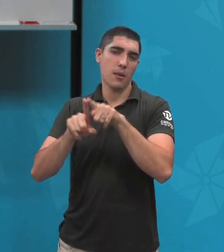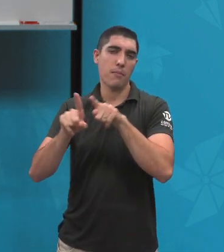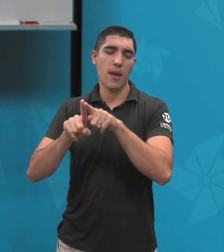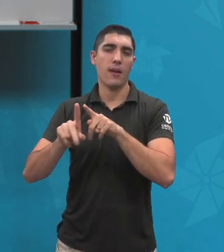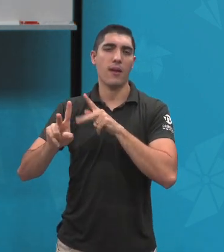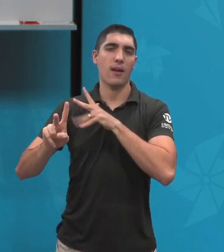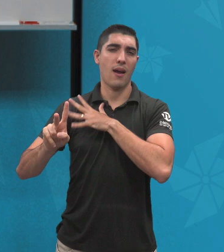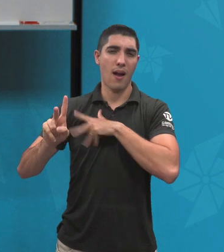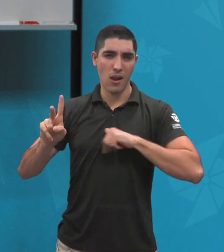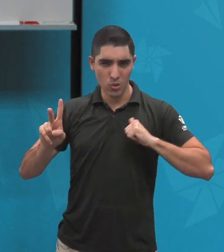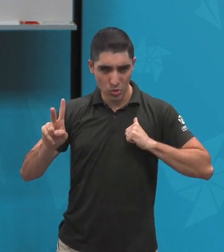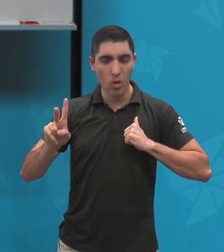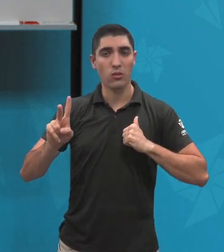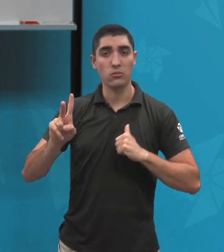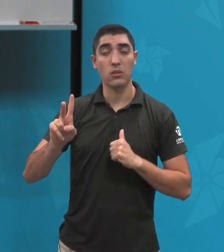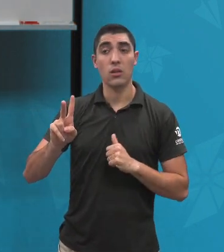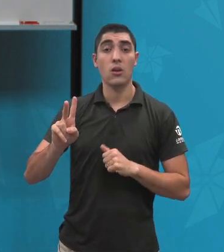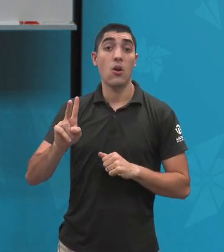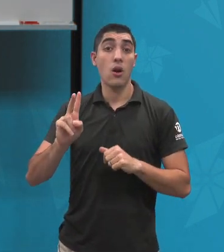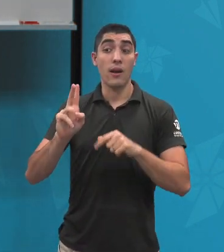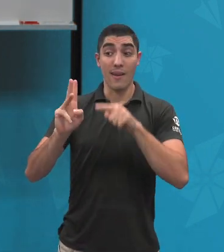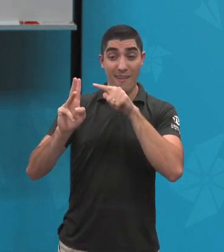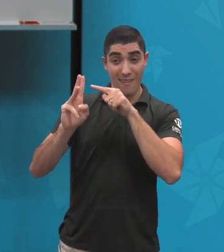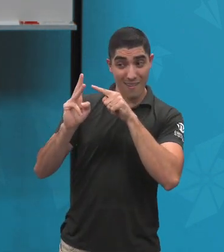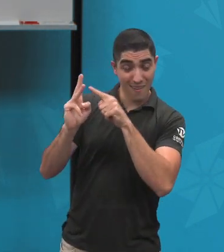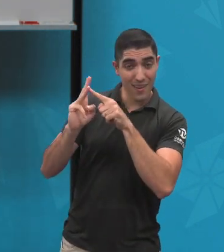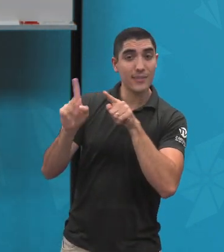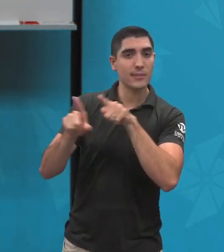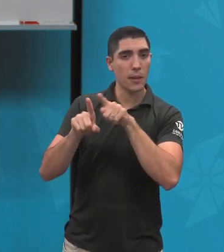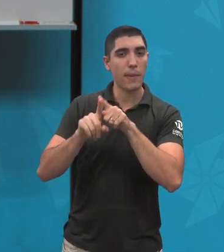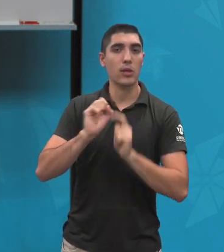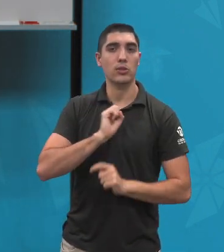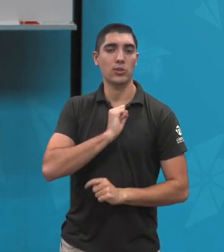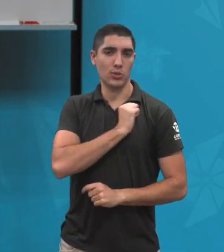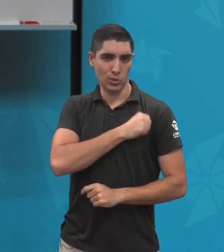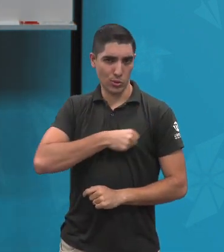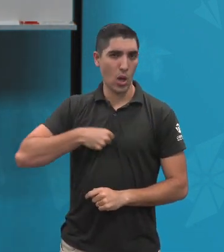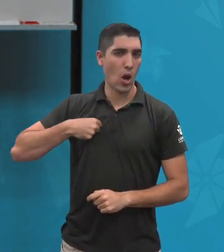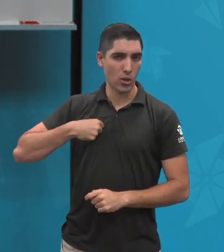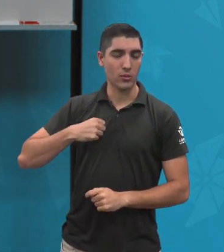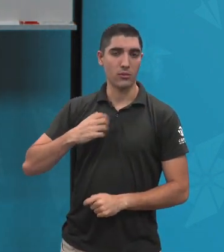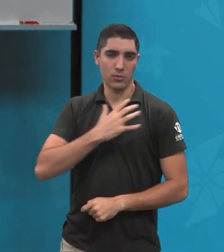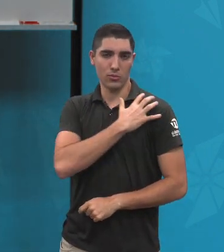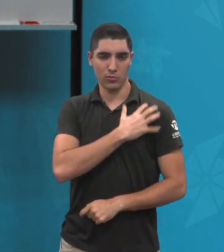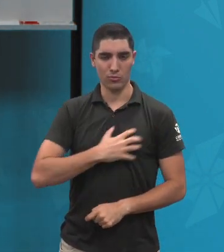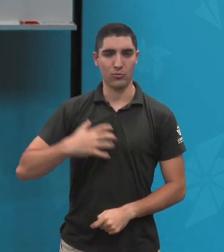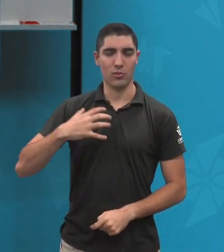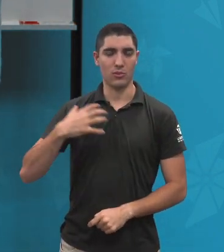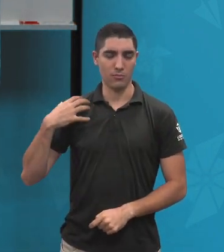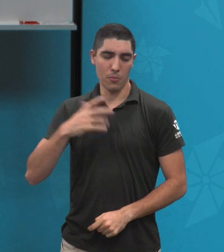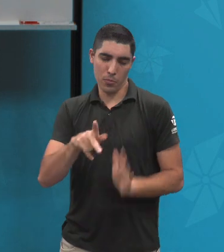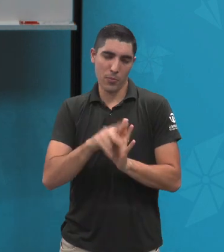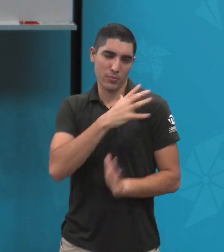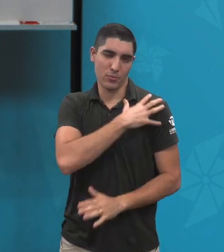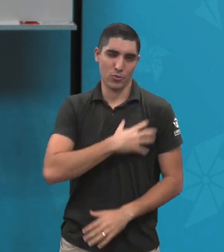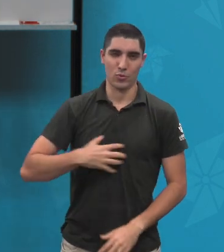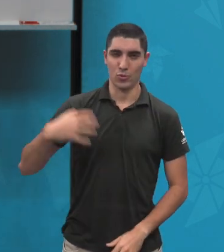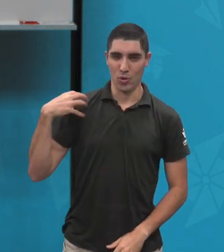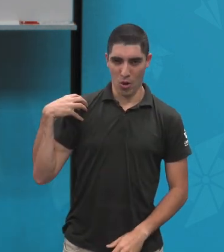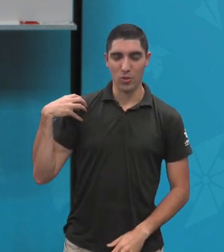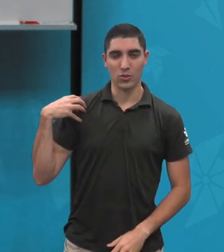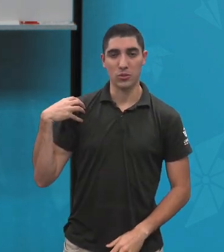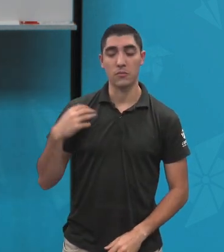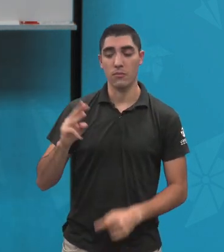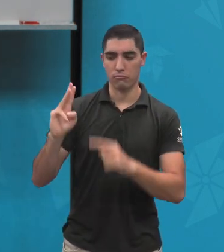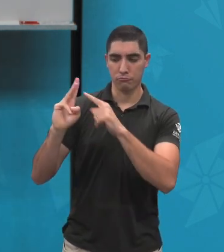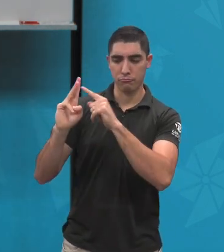por Sócrates, eles se interessaram por aquelas obras do antigo mundo greco-romano. Mas eles